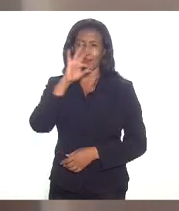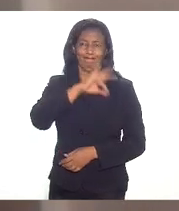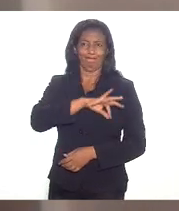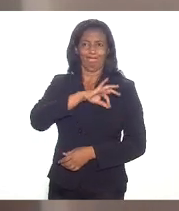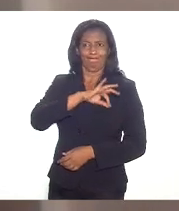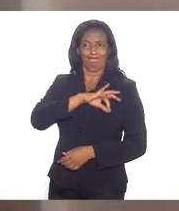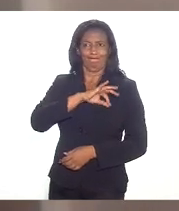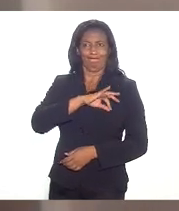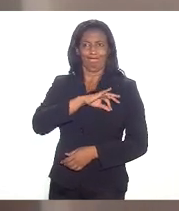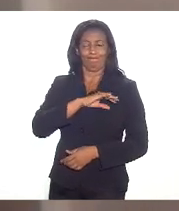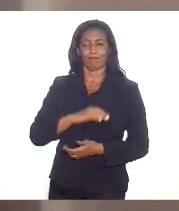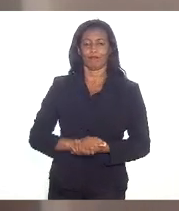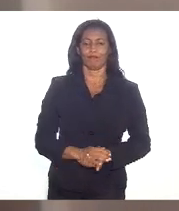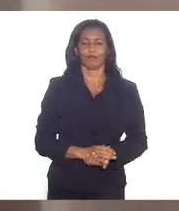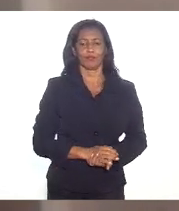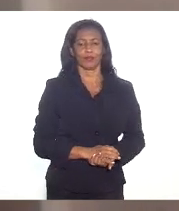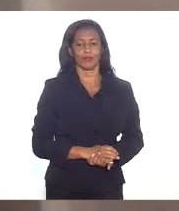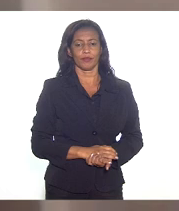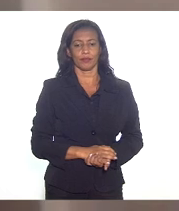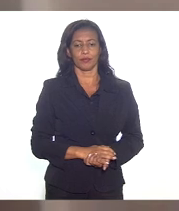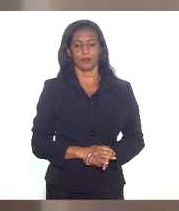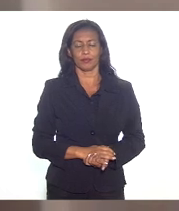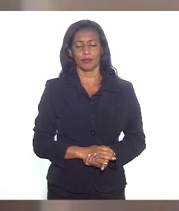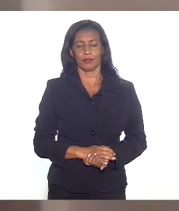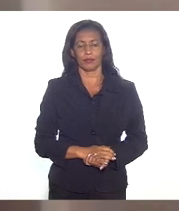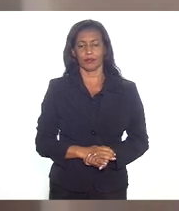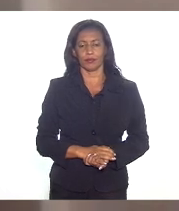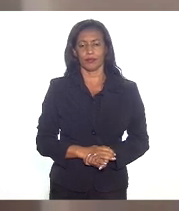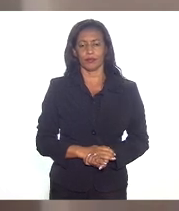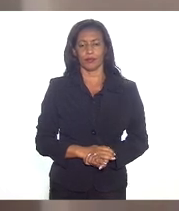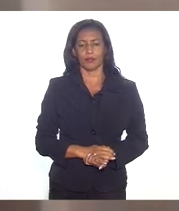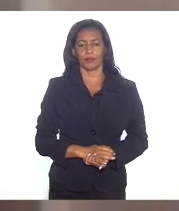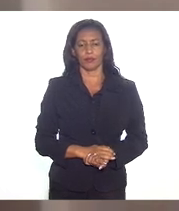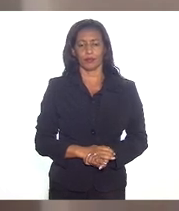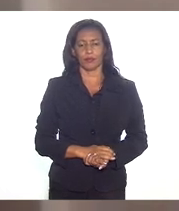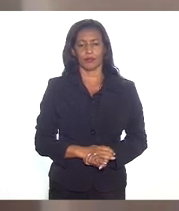em armação dos Búzios. Pode ir, por favor.